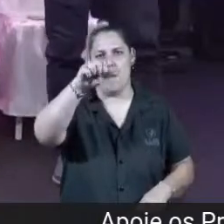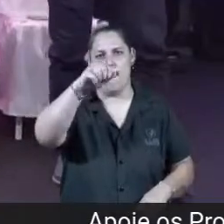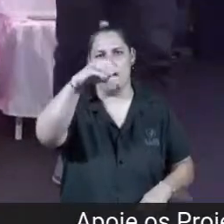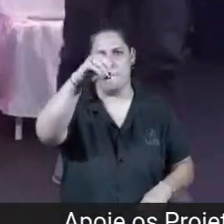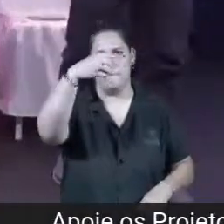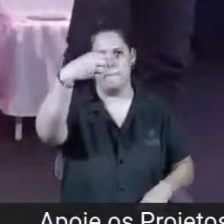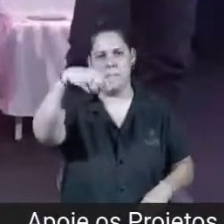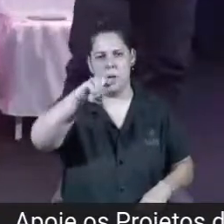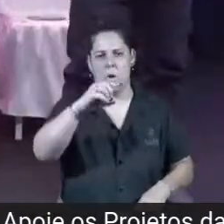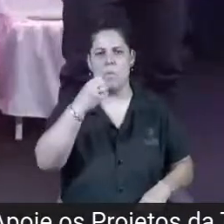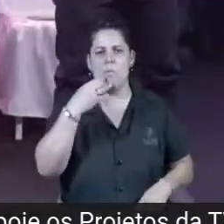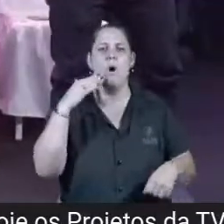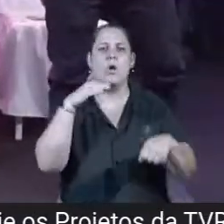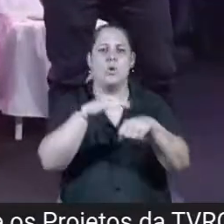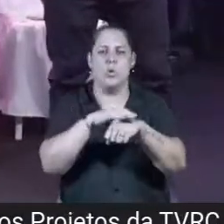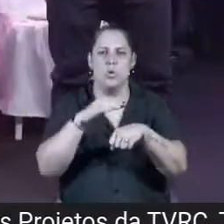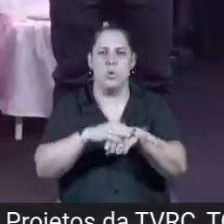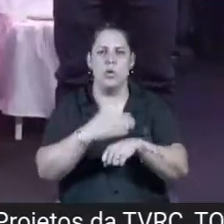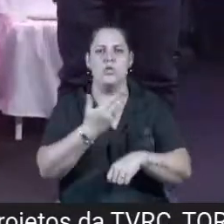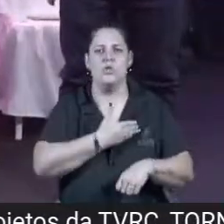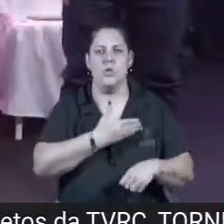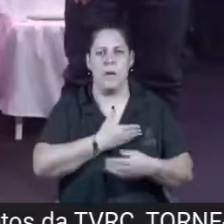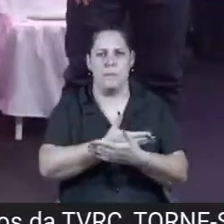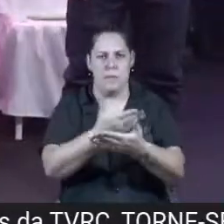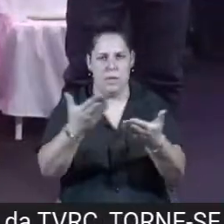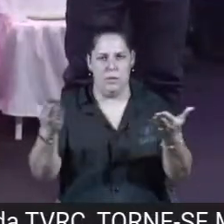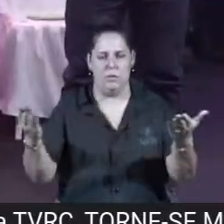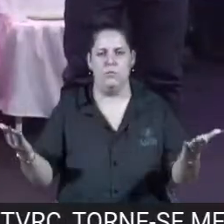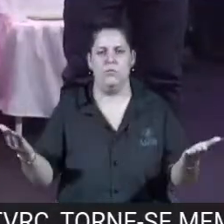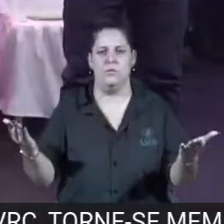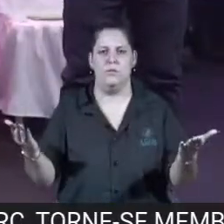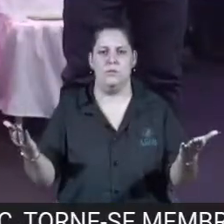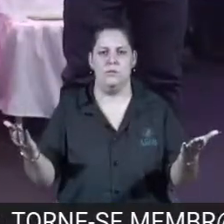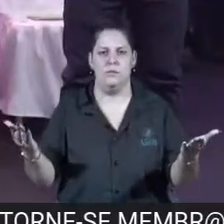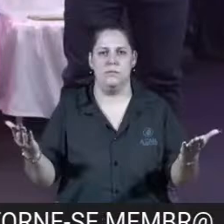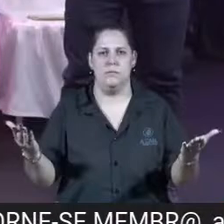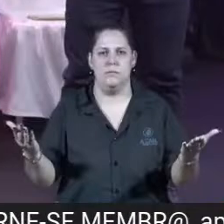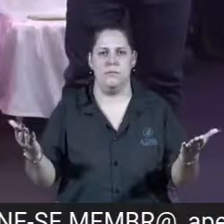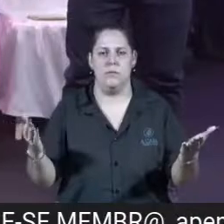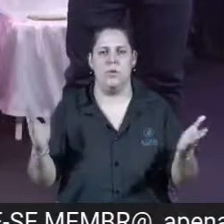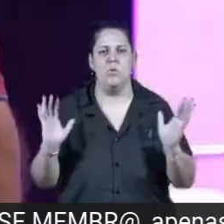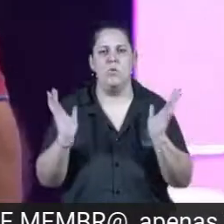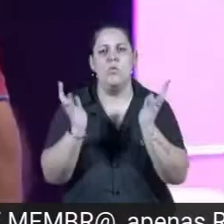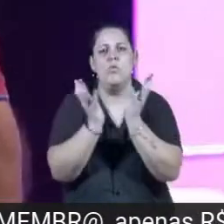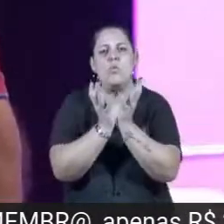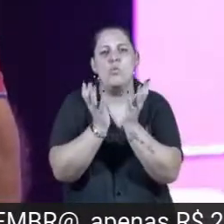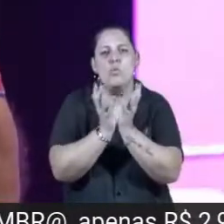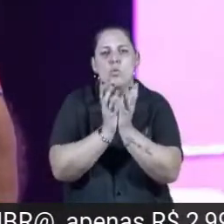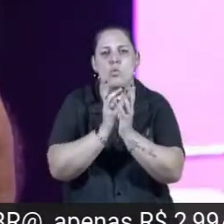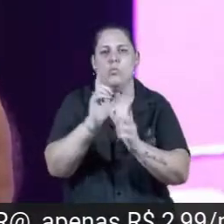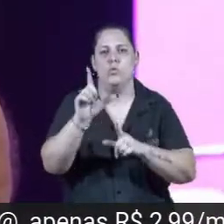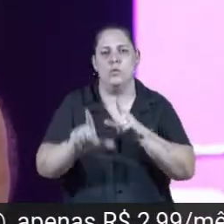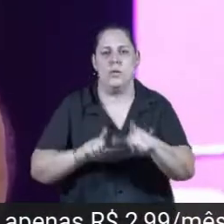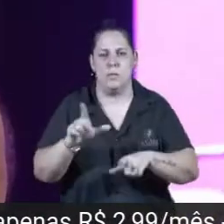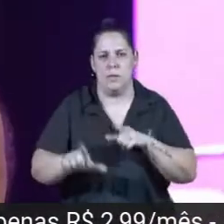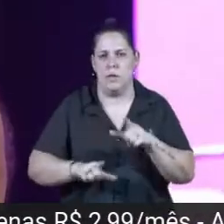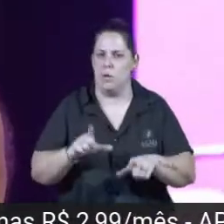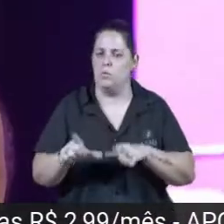Boa noite, companheiros, companheiras, a militância do nosso Partido dos